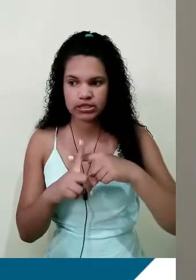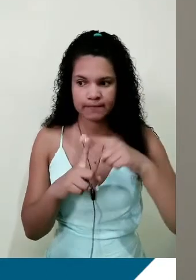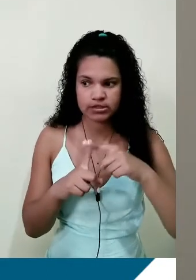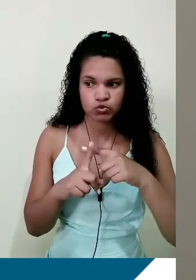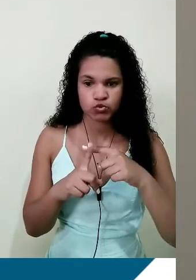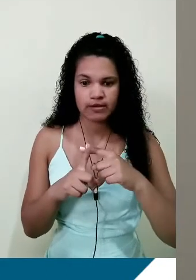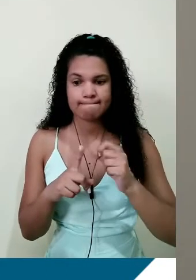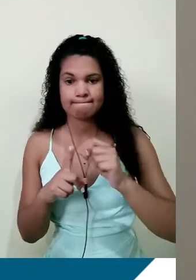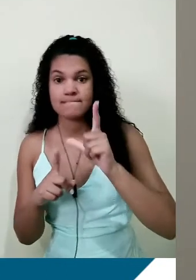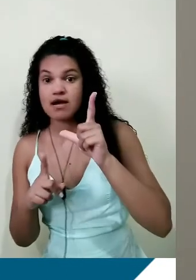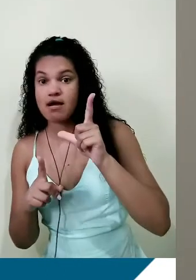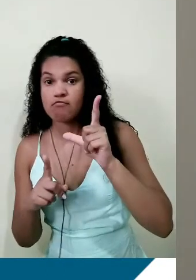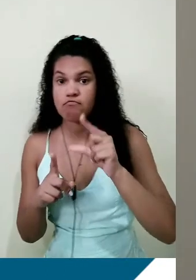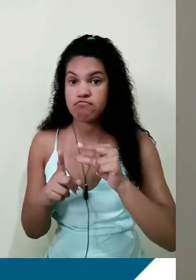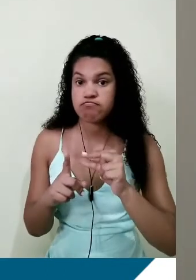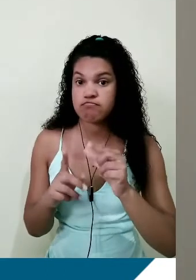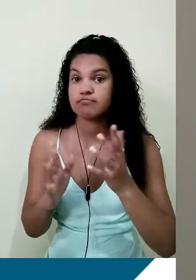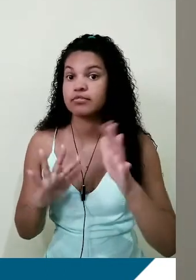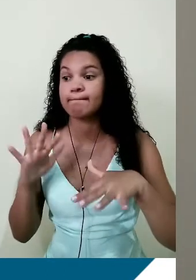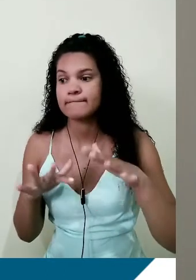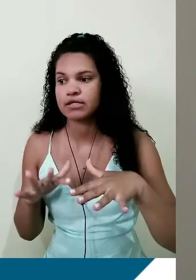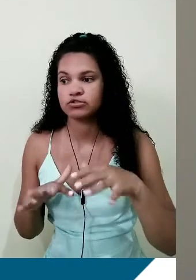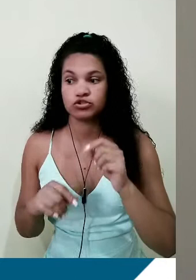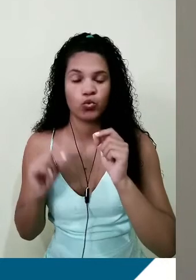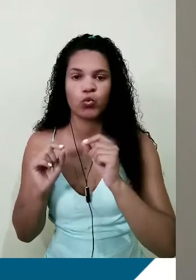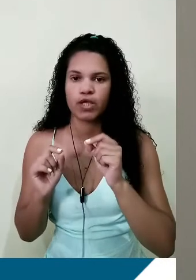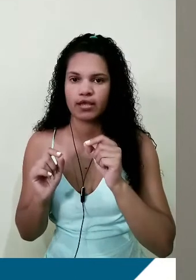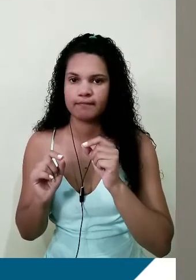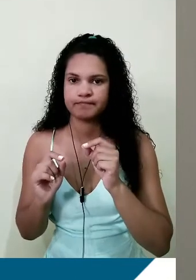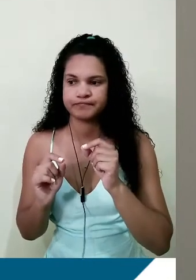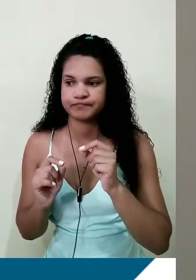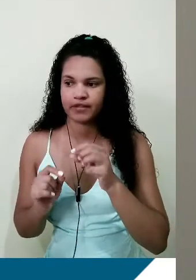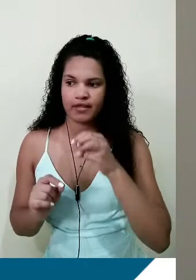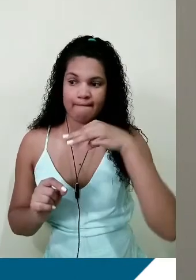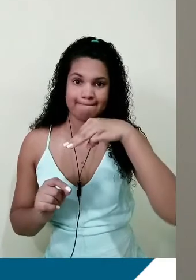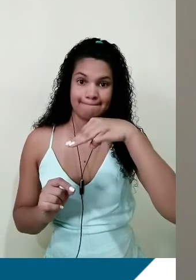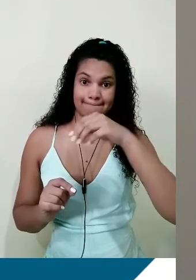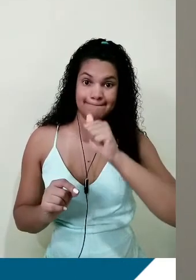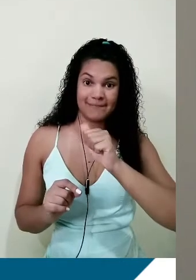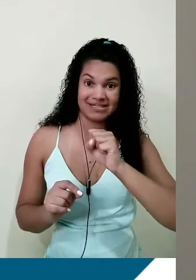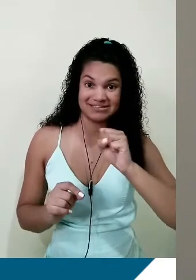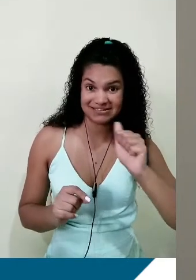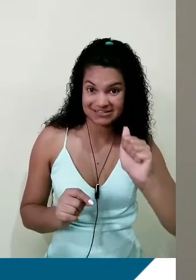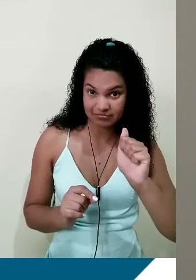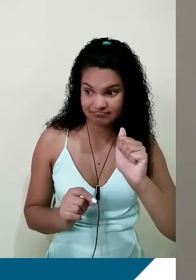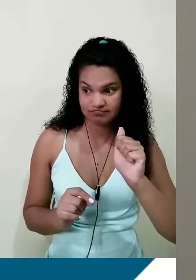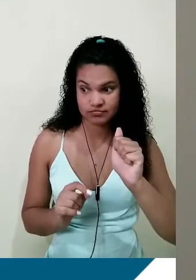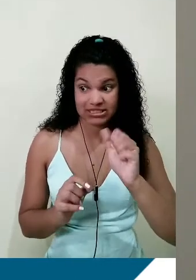Uma delas é a massa, que quanto maior a massa,